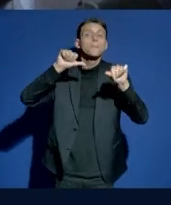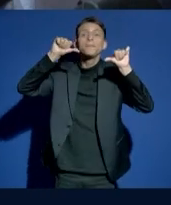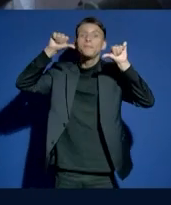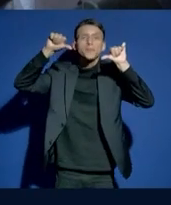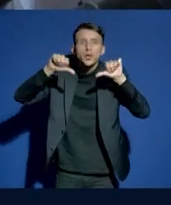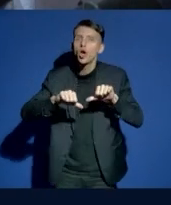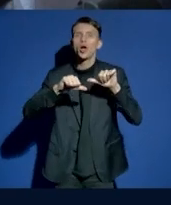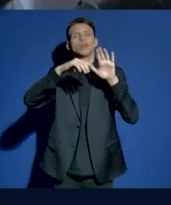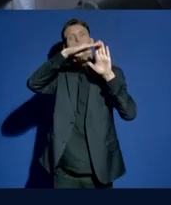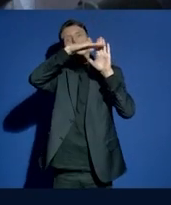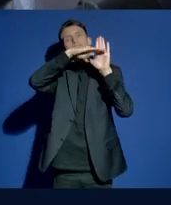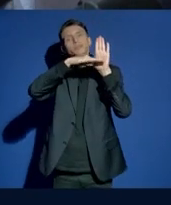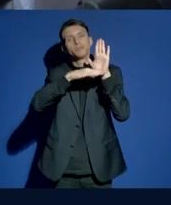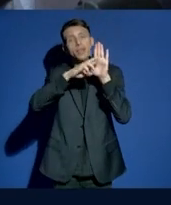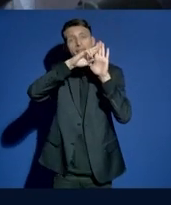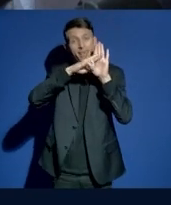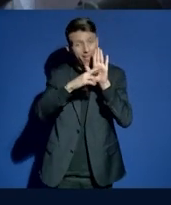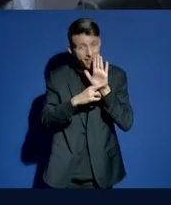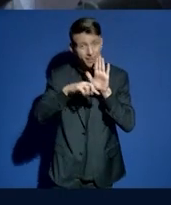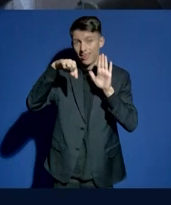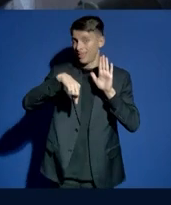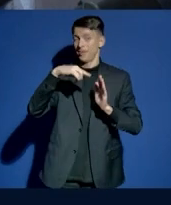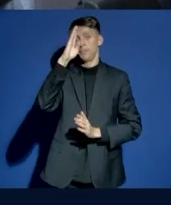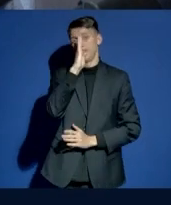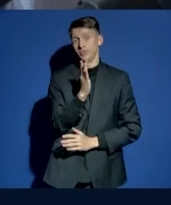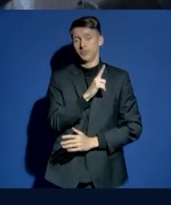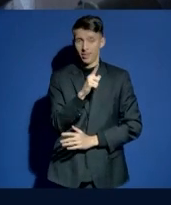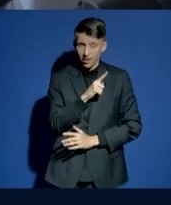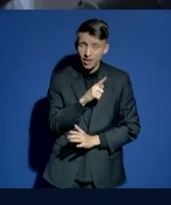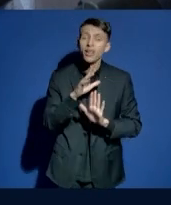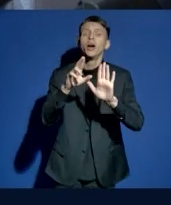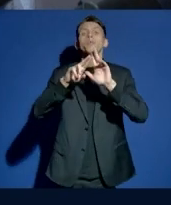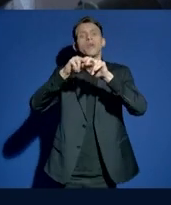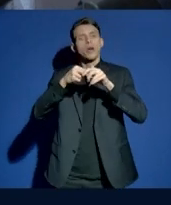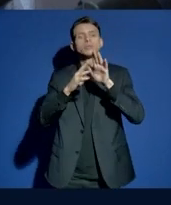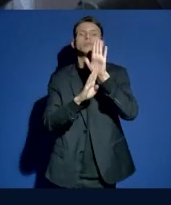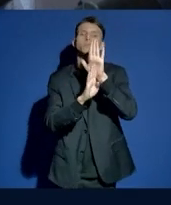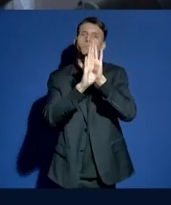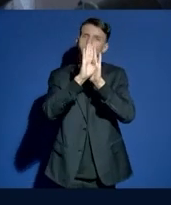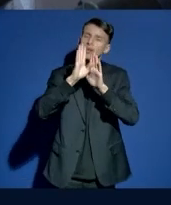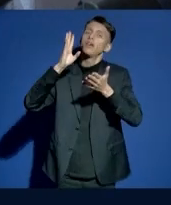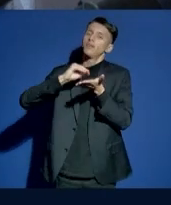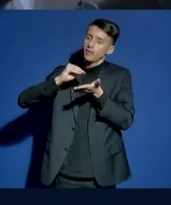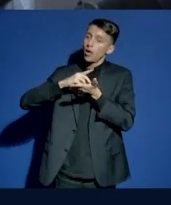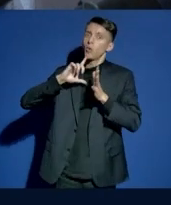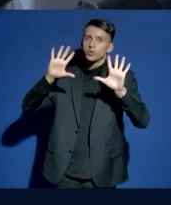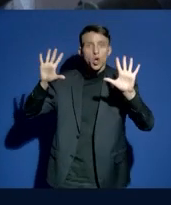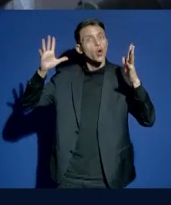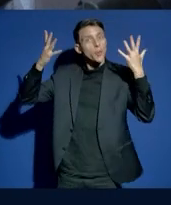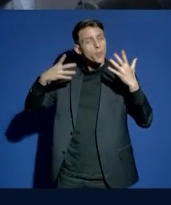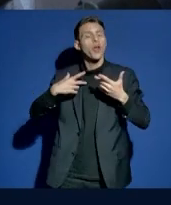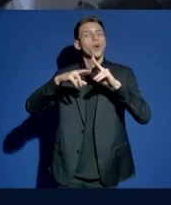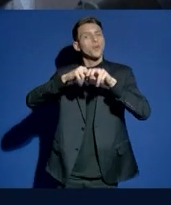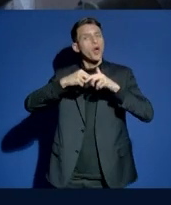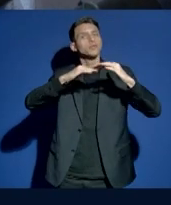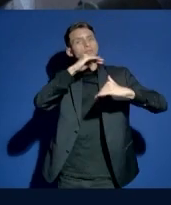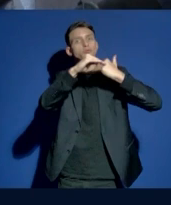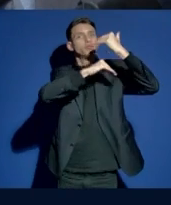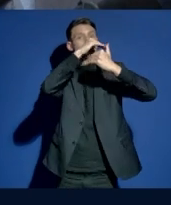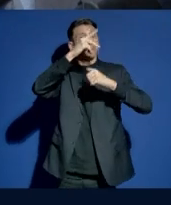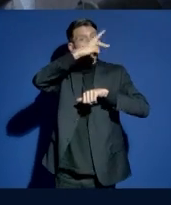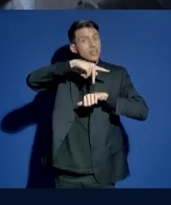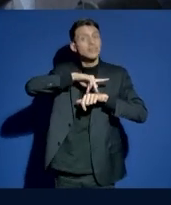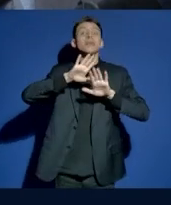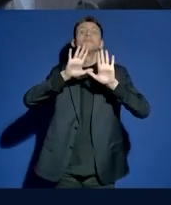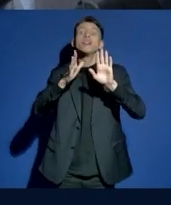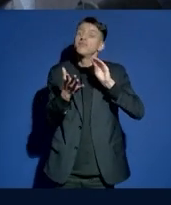piores protocolos. Então, apesar do crescimento, apesar de que tem muita coisa que nós podemos celebrar em termos de crescimento, eu acho